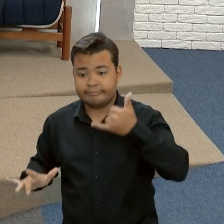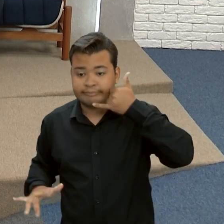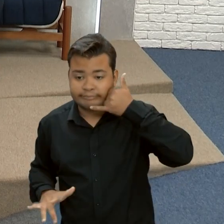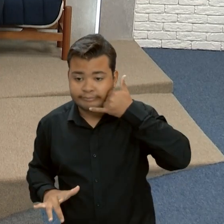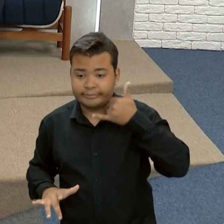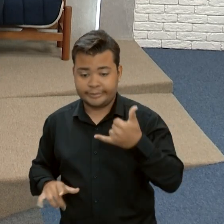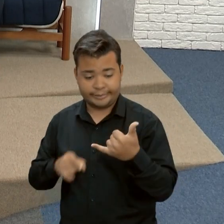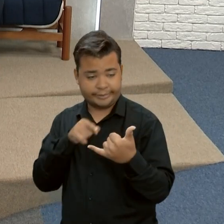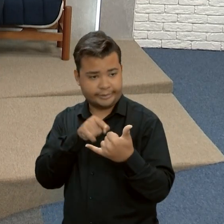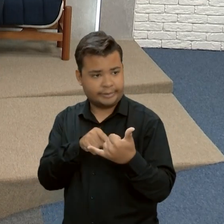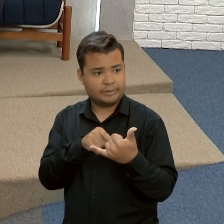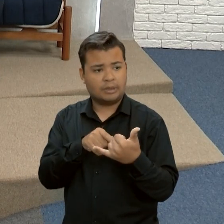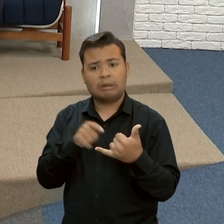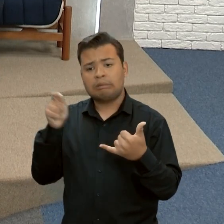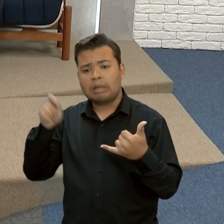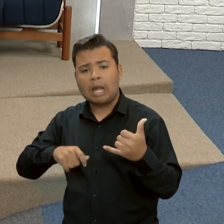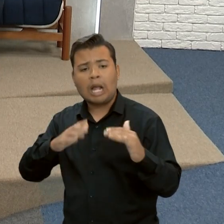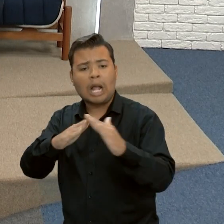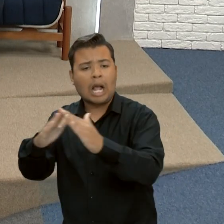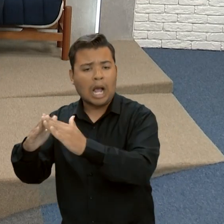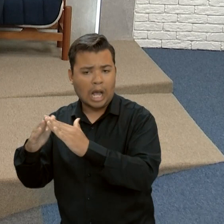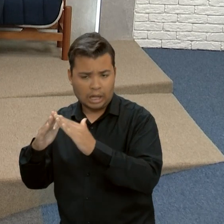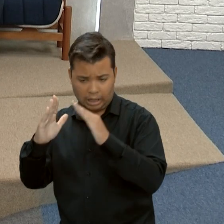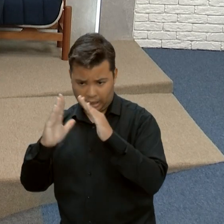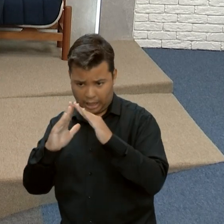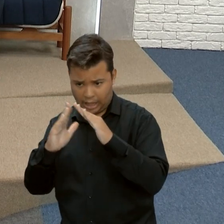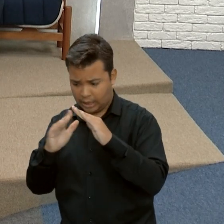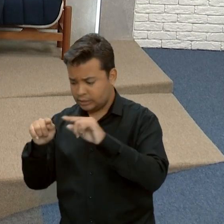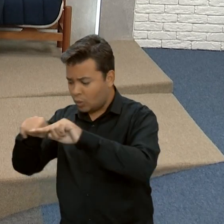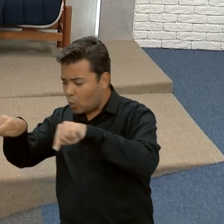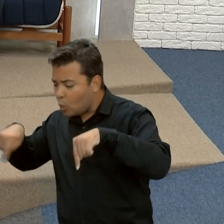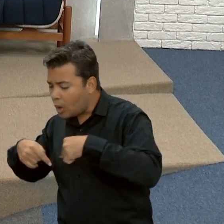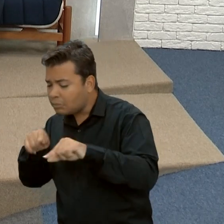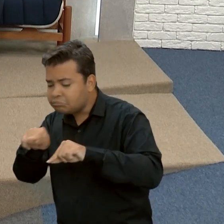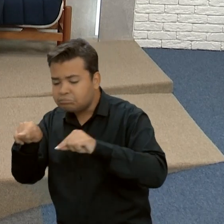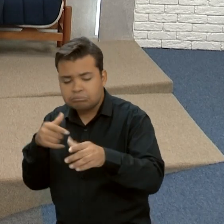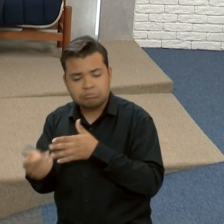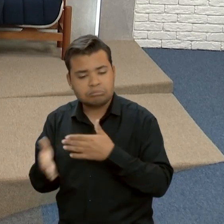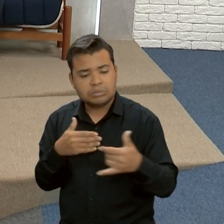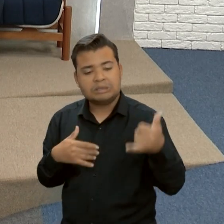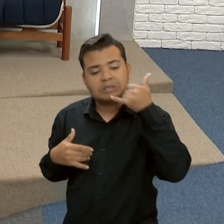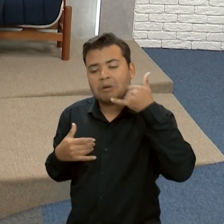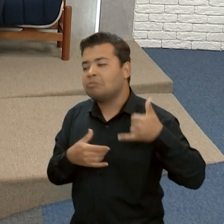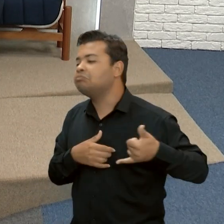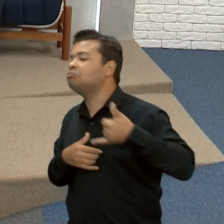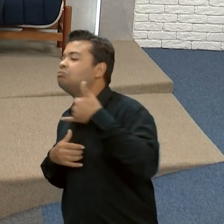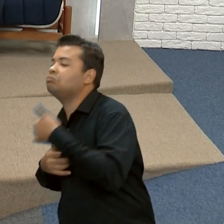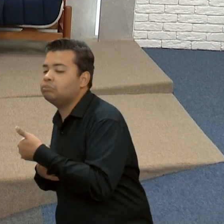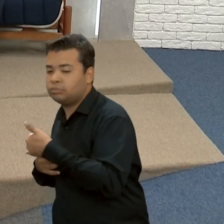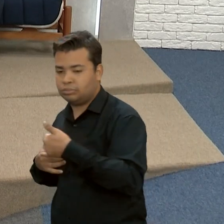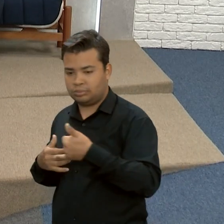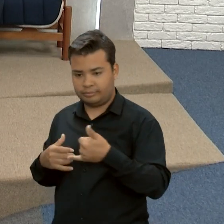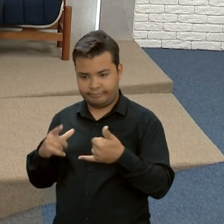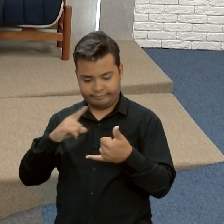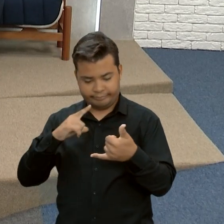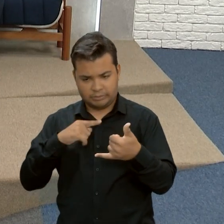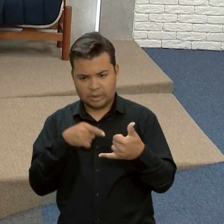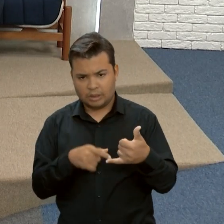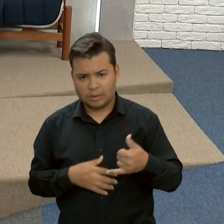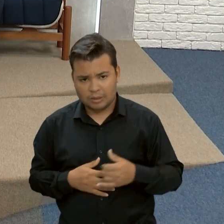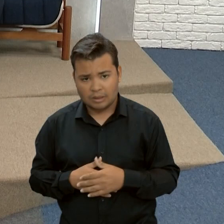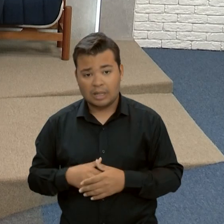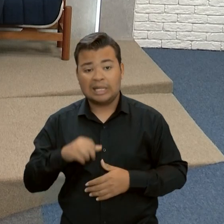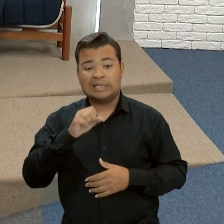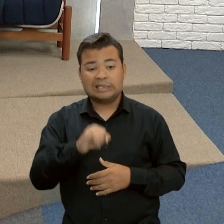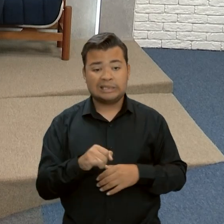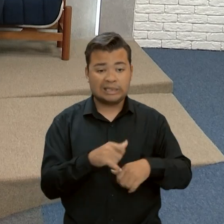levados para todos os cômodos da casa. E aí acaba que na hora dessas refeições também, se não tiver ali um controle